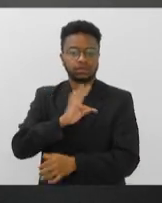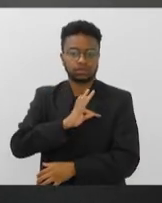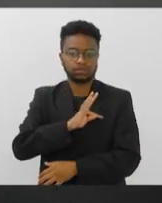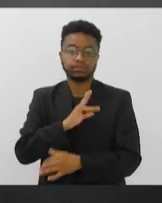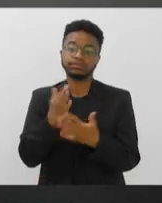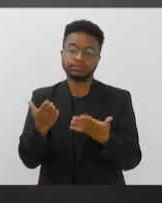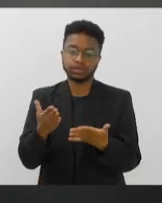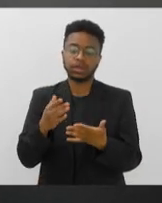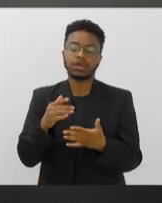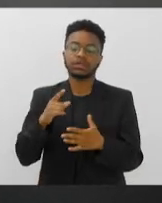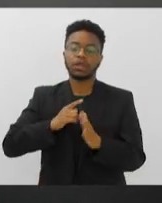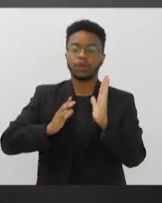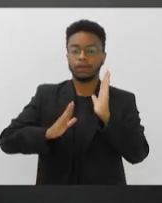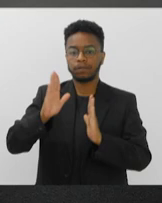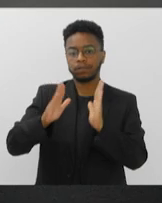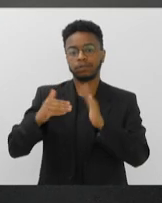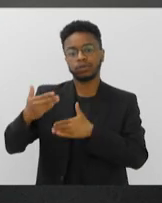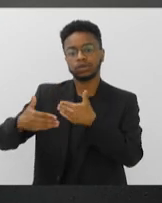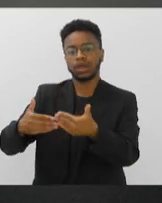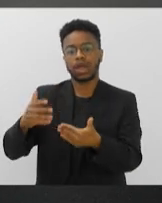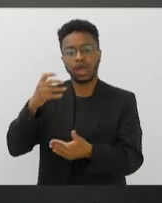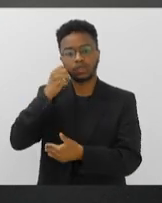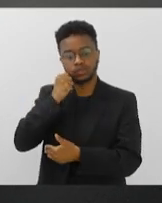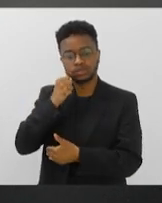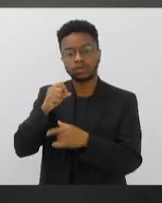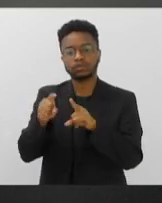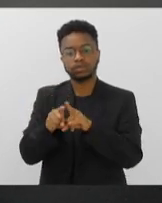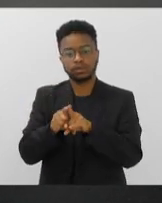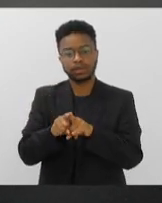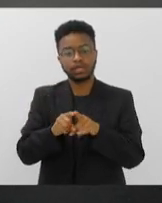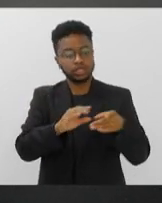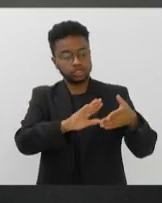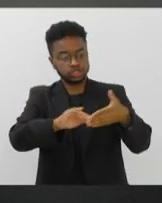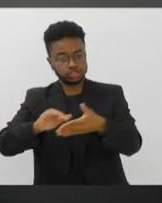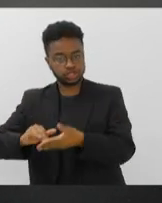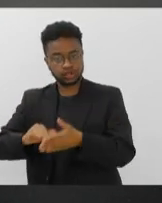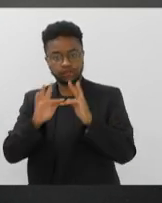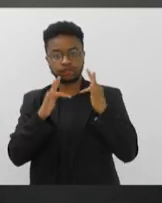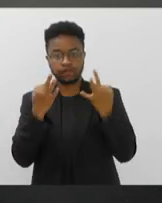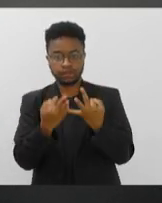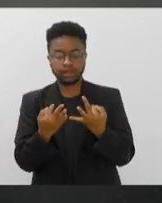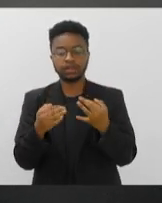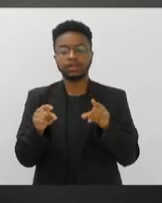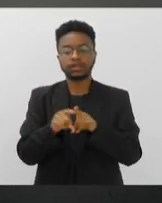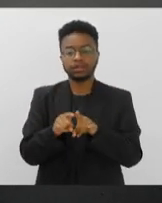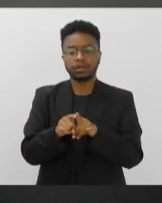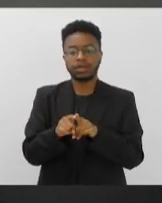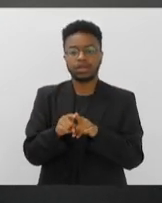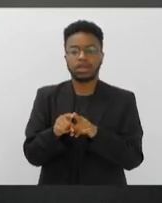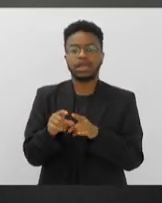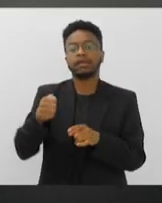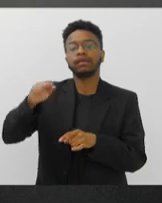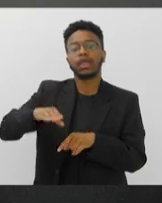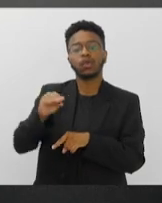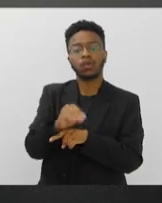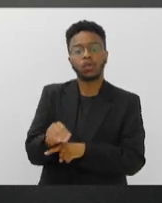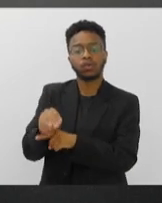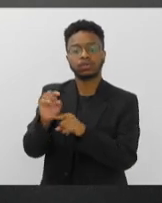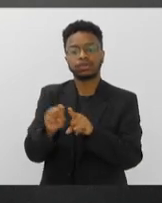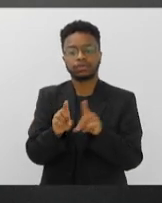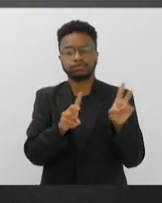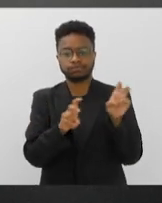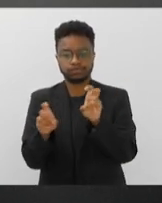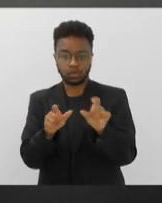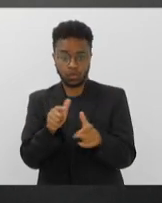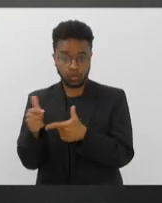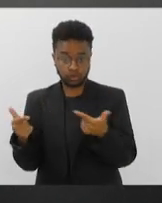gente tem processo de adoção desição do Poder familiar representação poração administrativa guarda dentre outros e